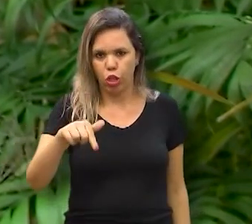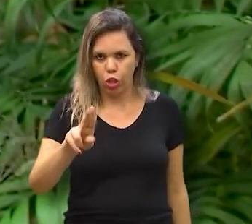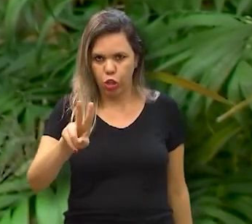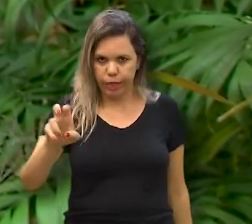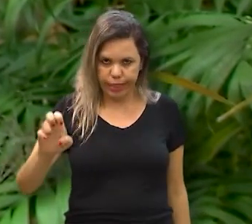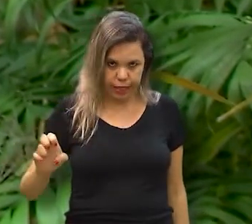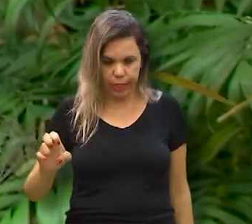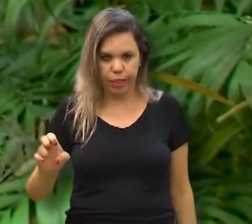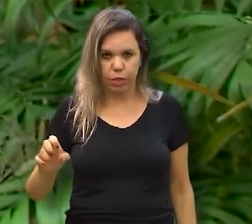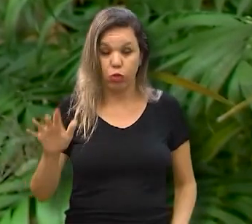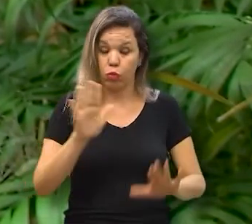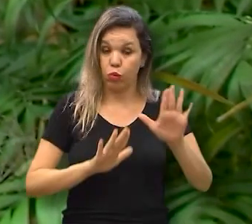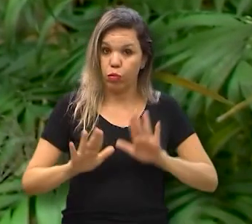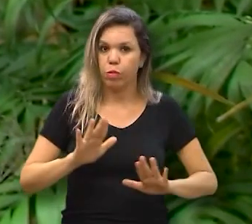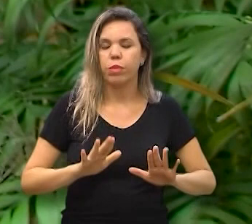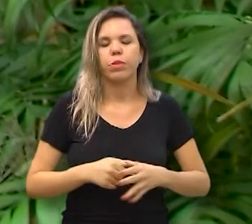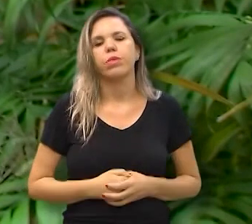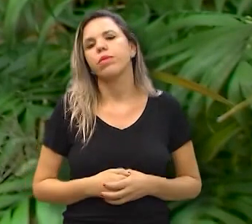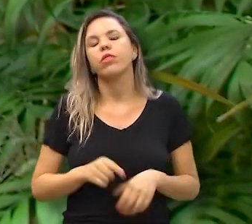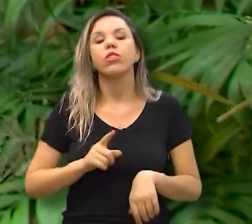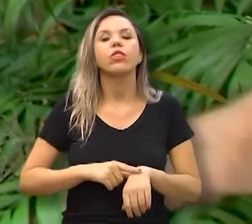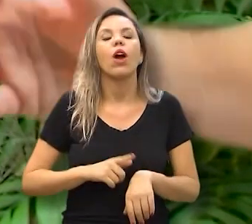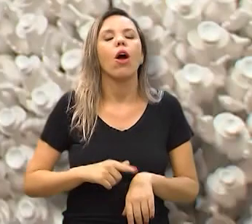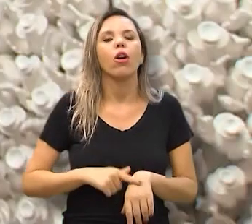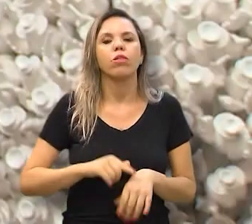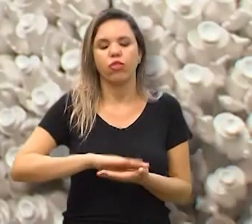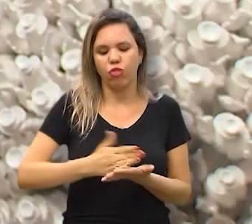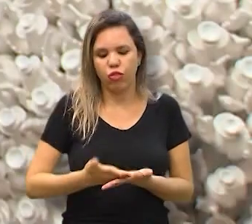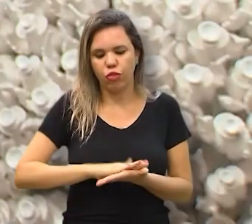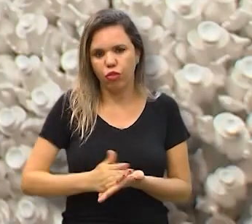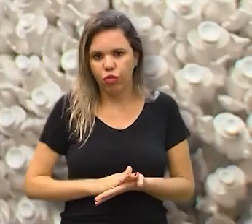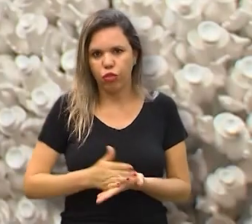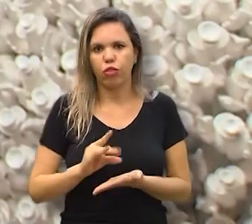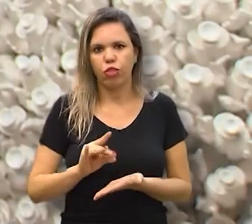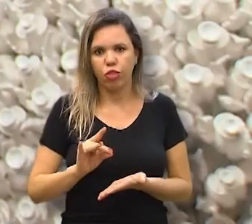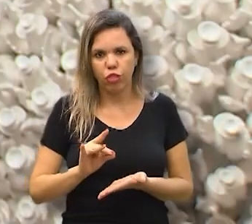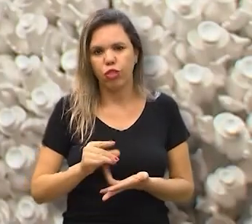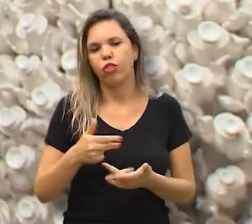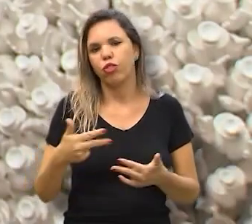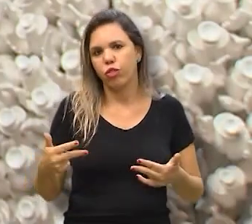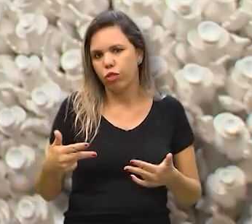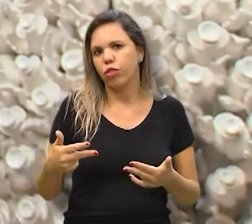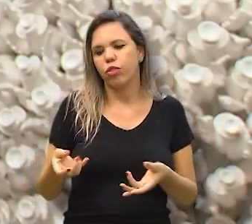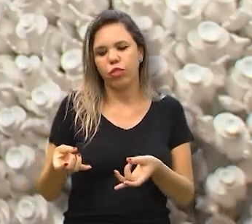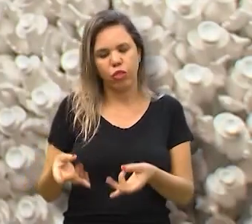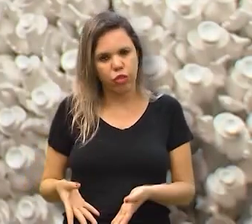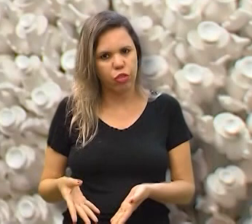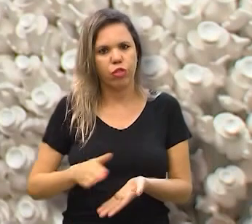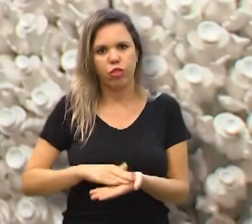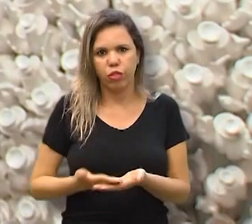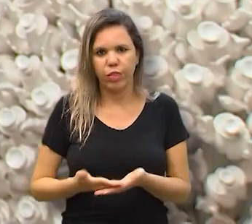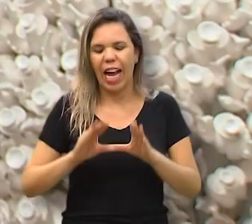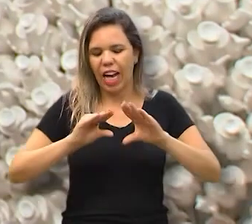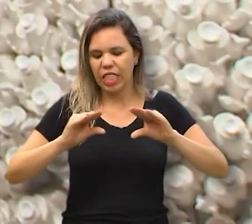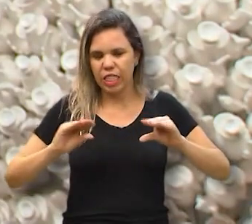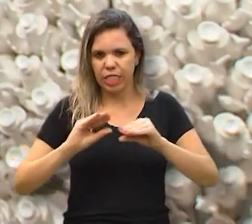Então, porque se você não tomar cuidado, na hora de chapear, ele vai começar a soltar tudo, e grudar e não vai sair